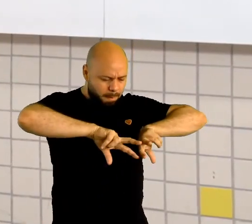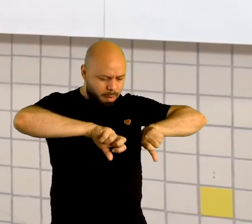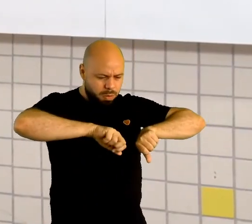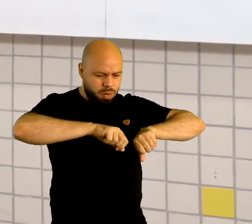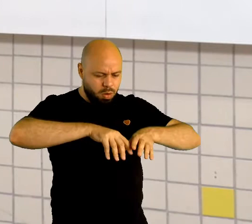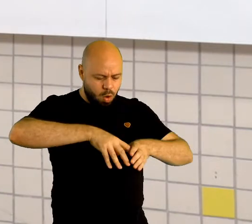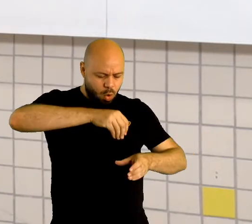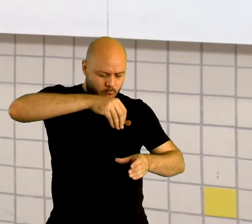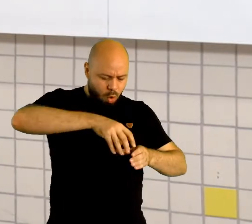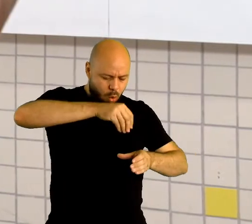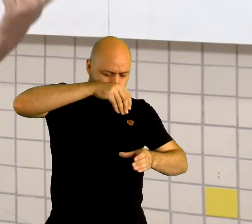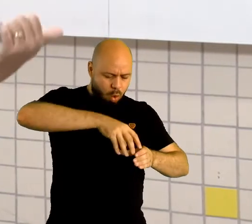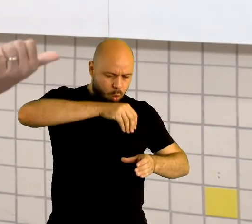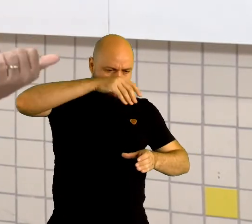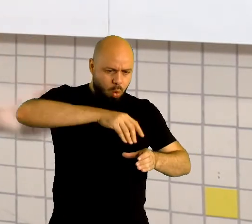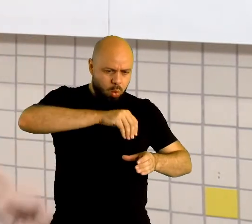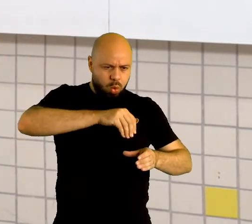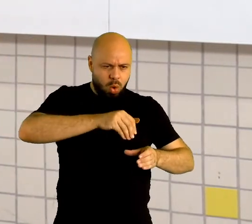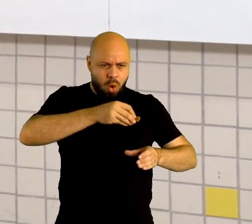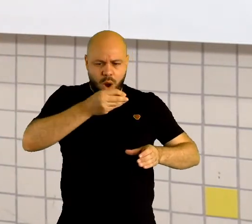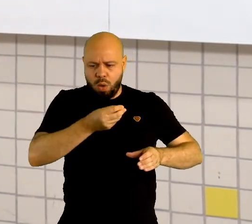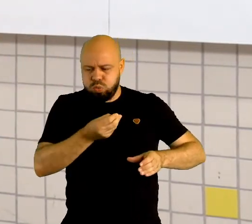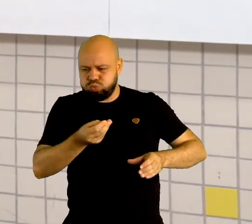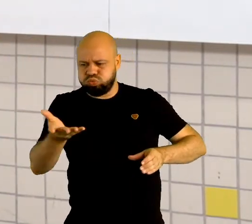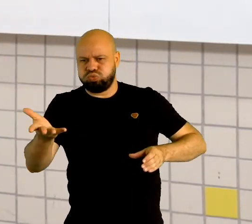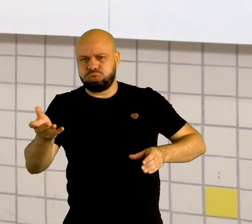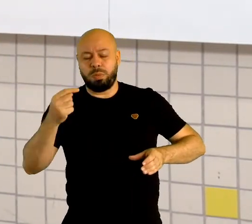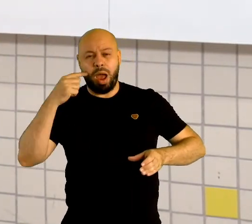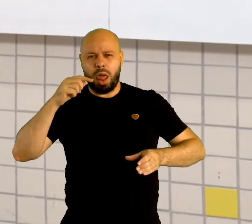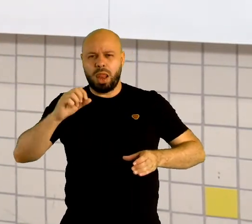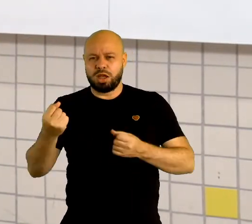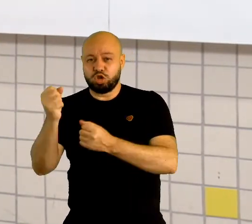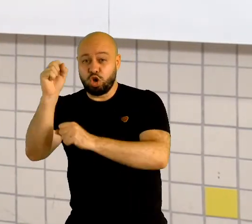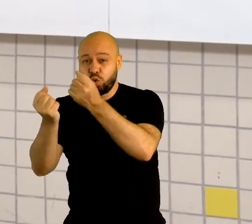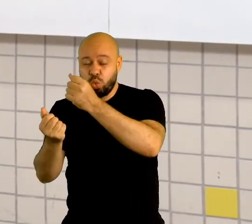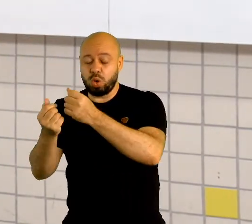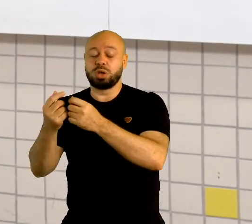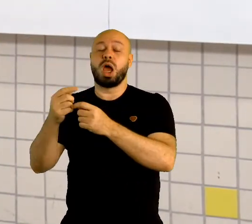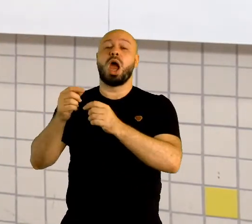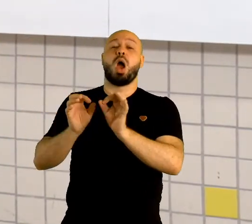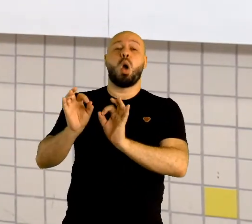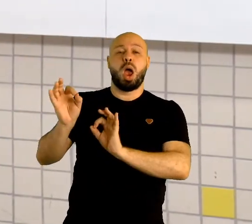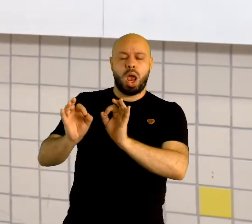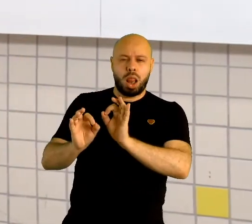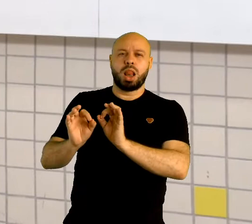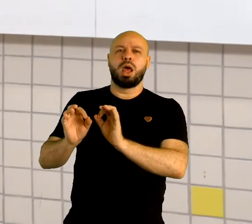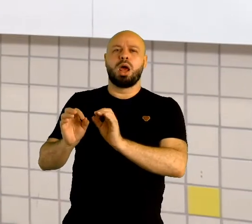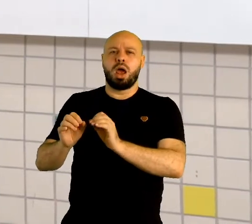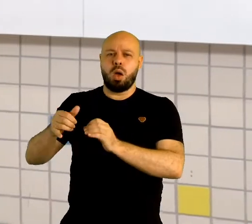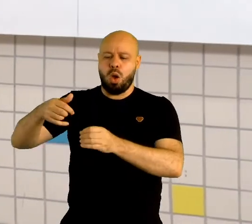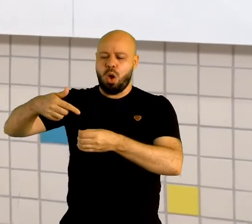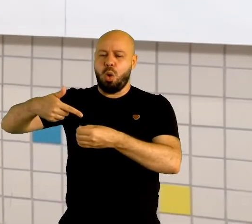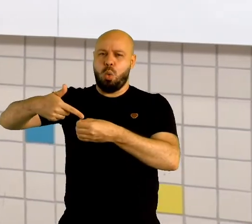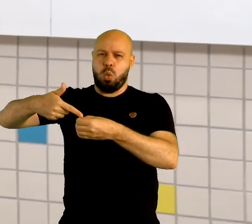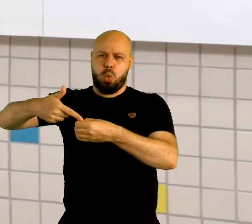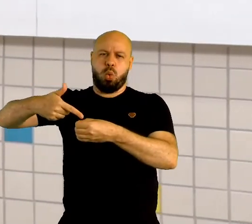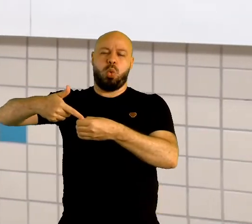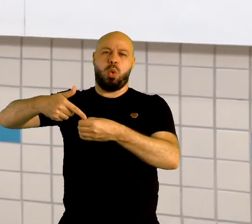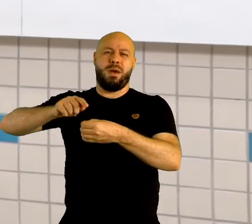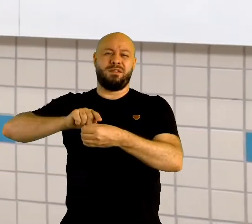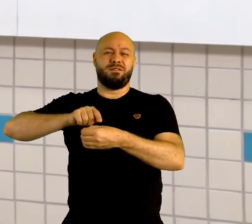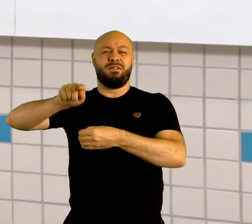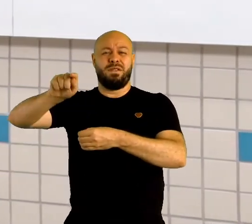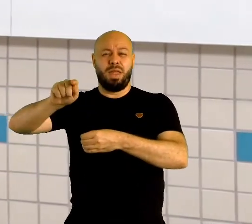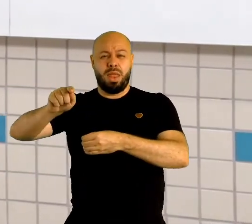ser enviado depois para a indústria que produz o combustível e depois também para outras indústrias que utilizam o petróleo